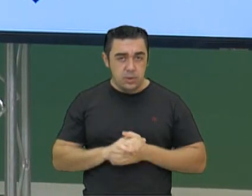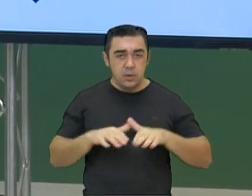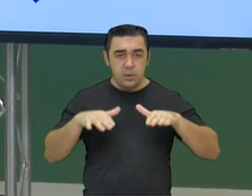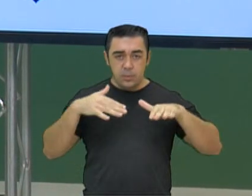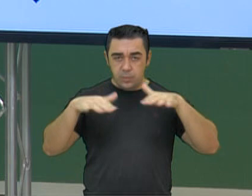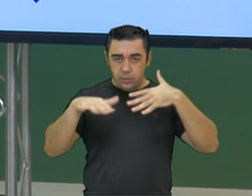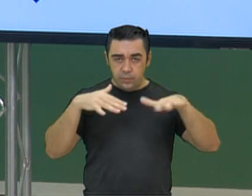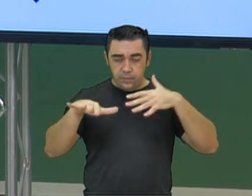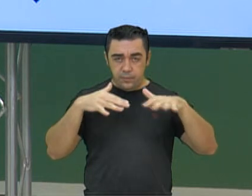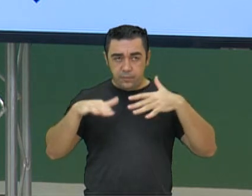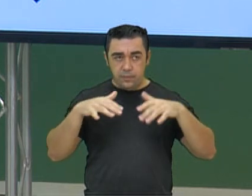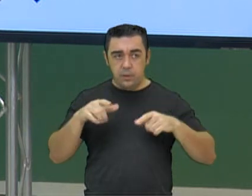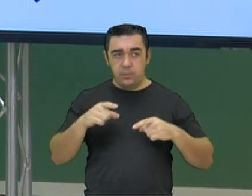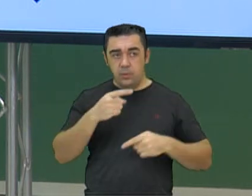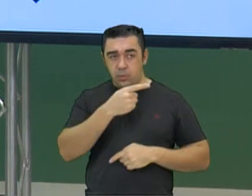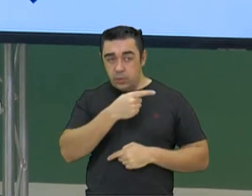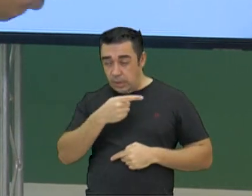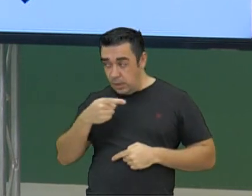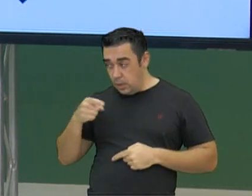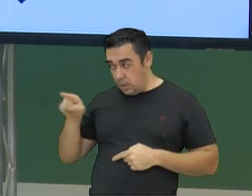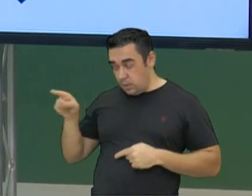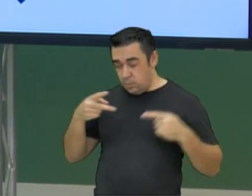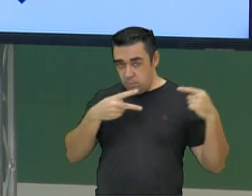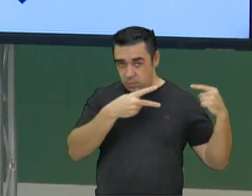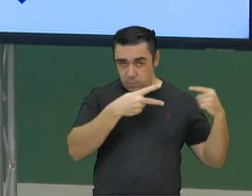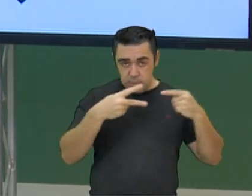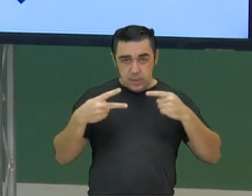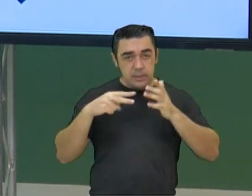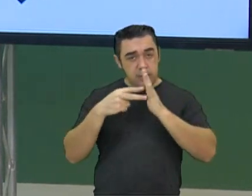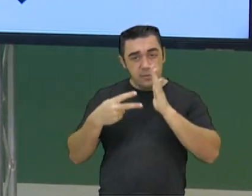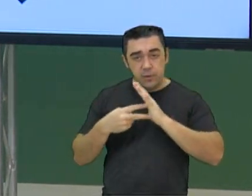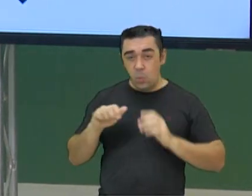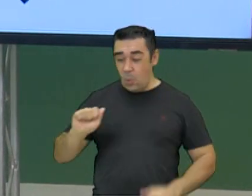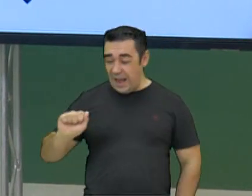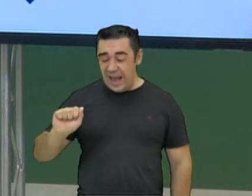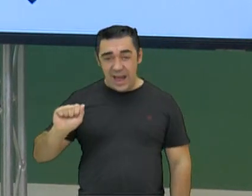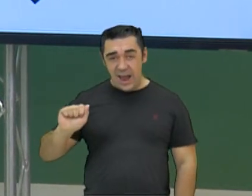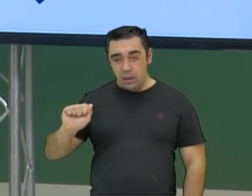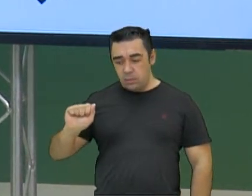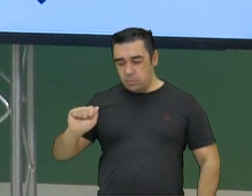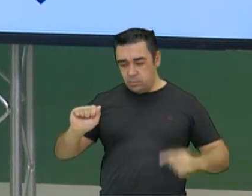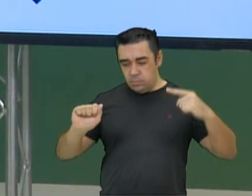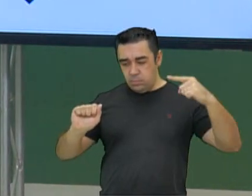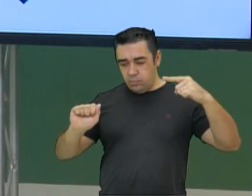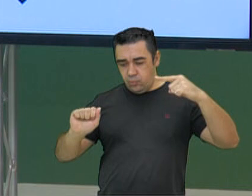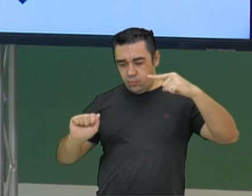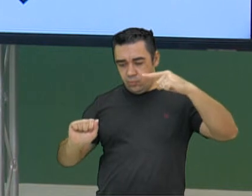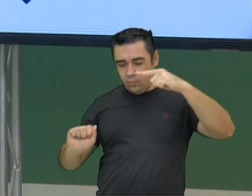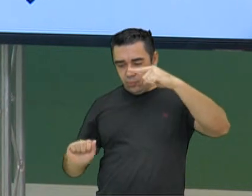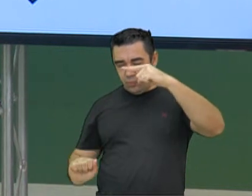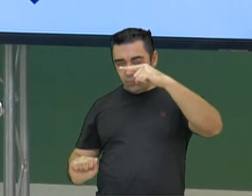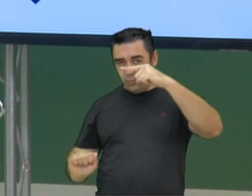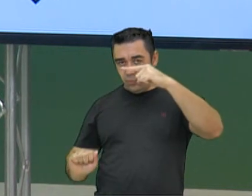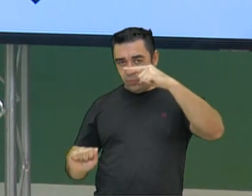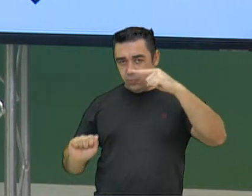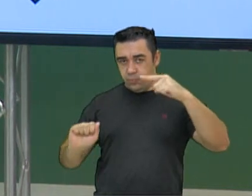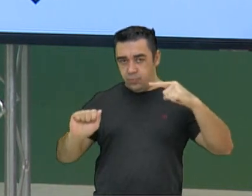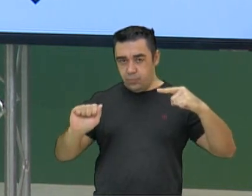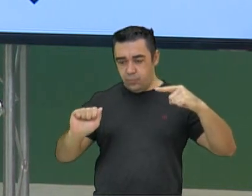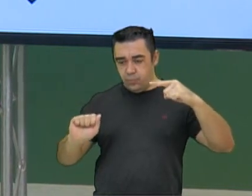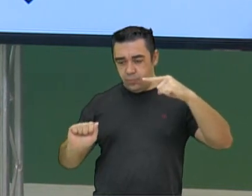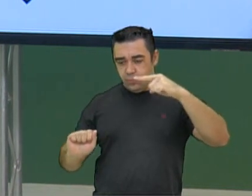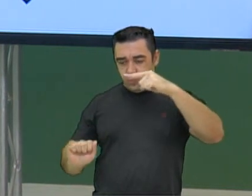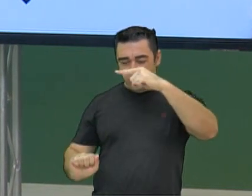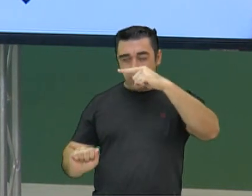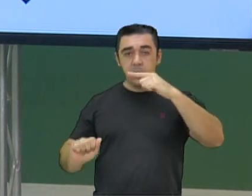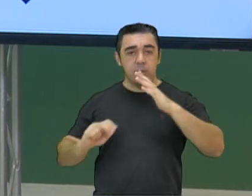movimento ele está indo para lá, como se o bloco A estivesse puxando esse sistema para lá. Então, quer dizer o quê? Que